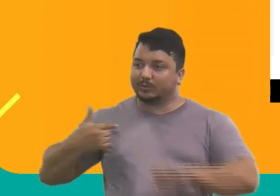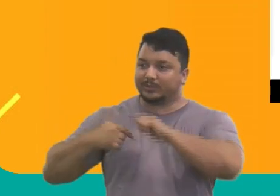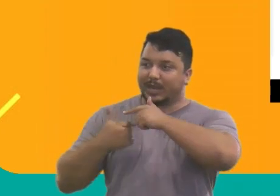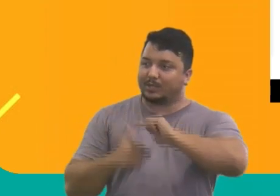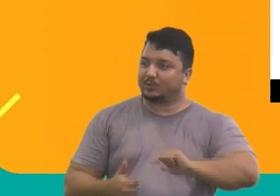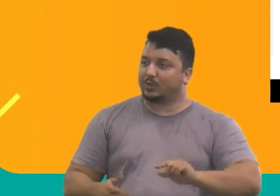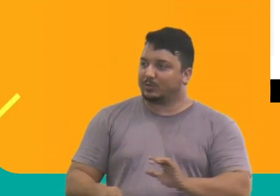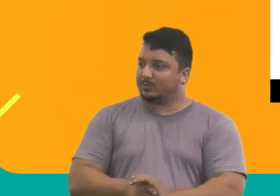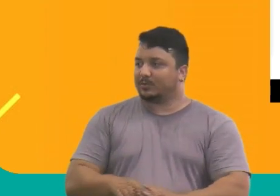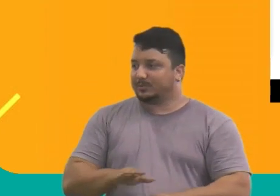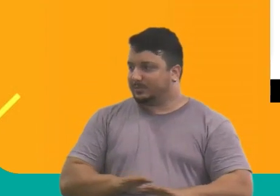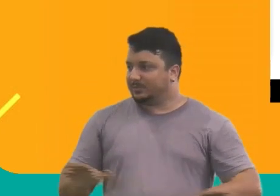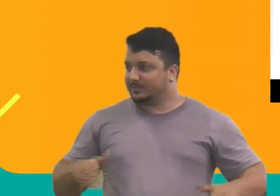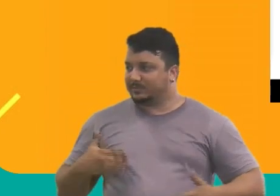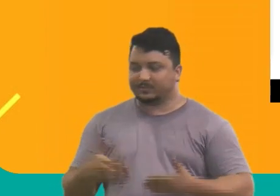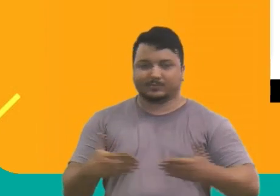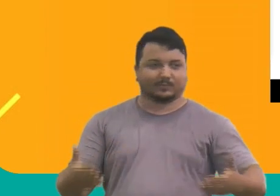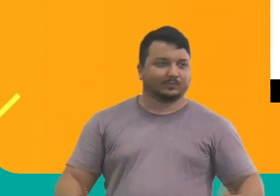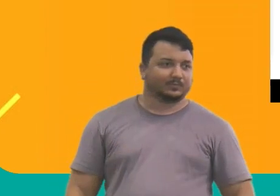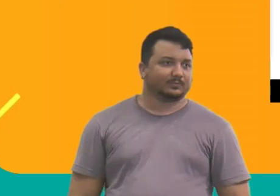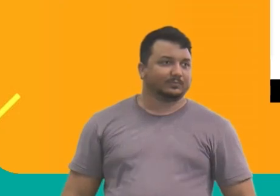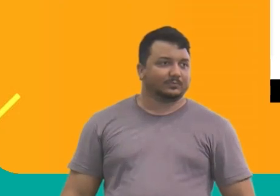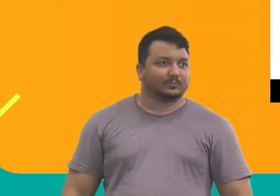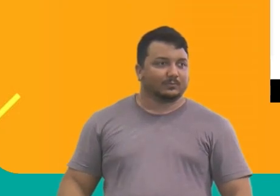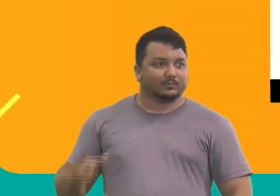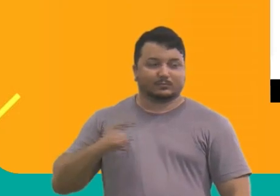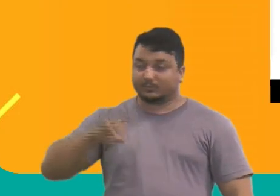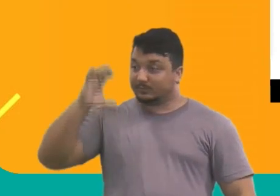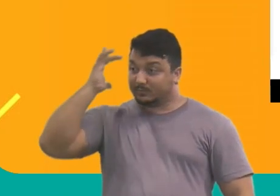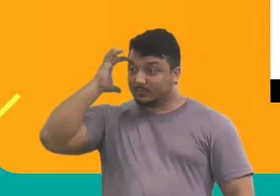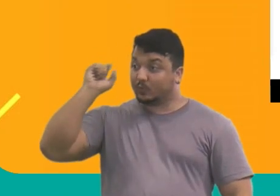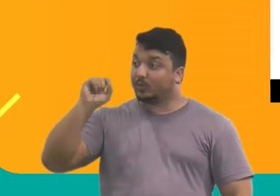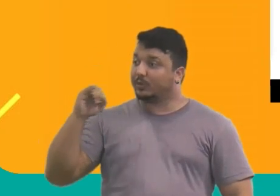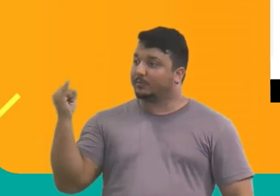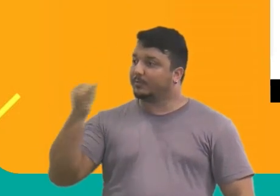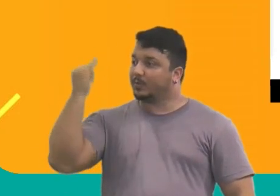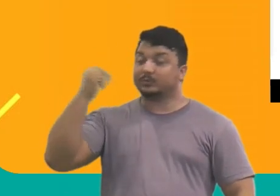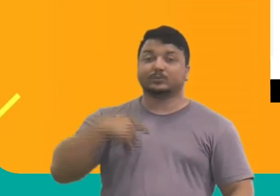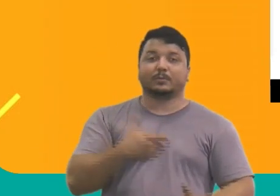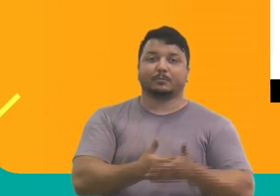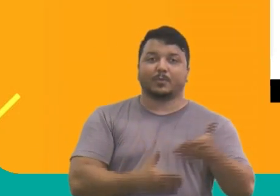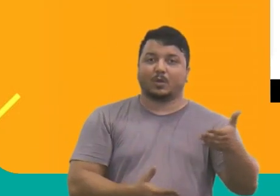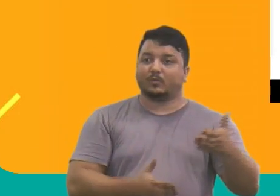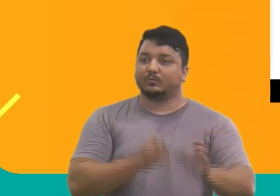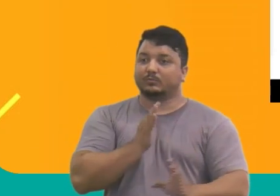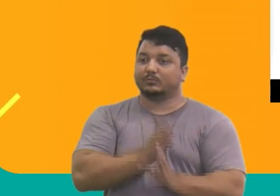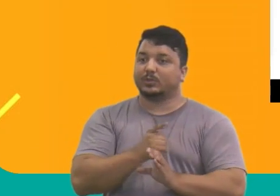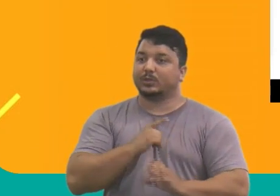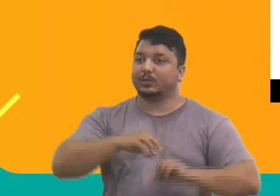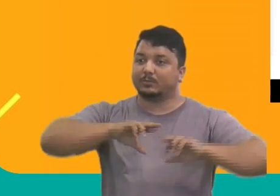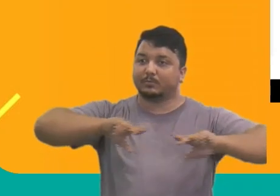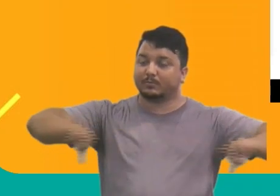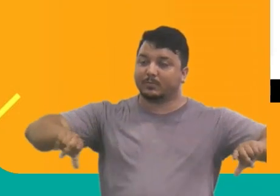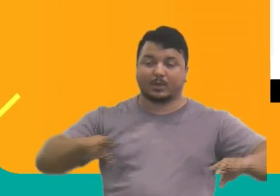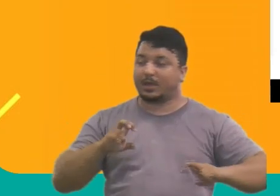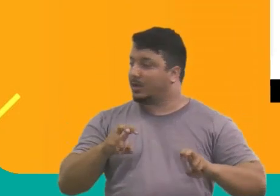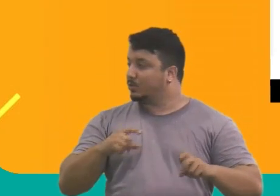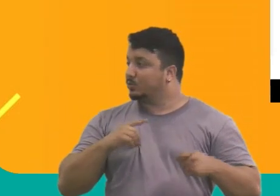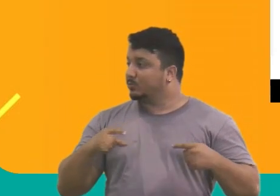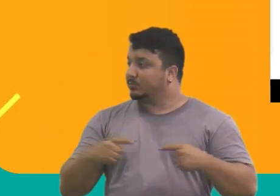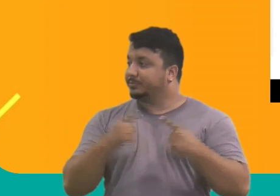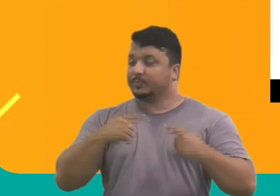sua serventia, né? No sim, final das sim. contas. Que é um negócio que eu acho importante dentro da prova, porque ela pega inúmeras questões que trazem